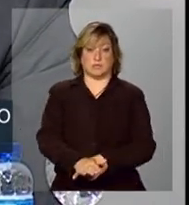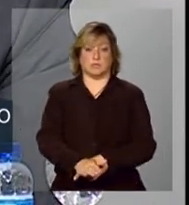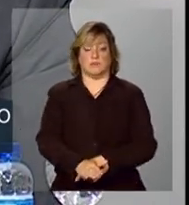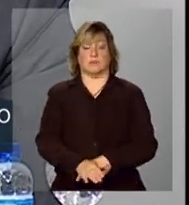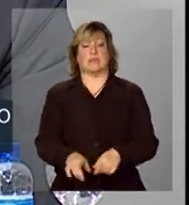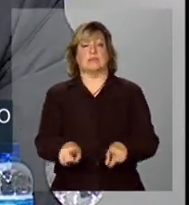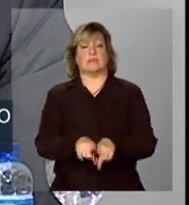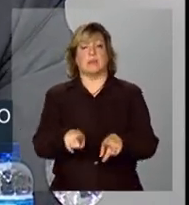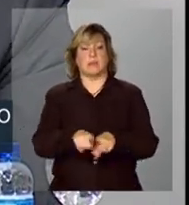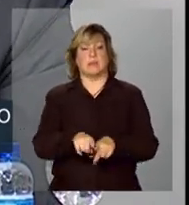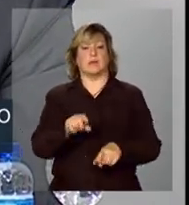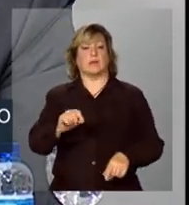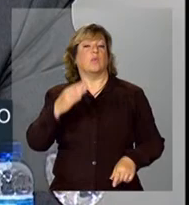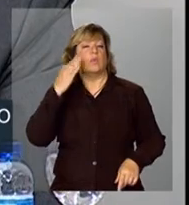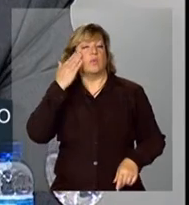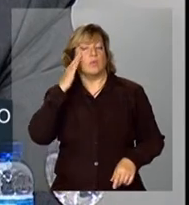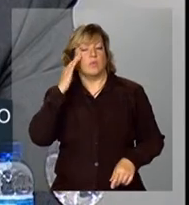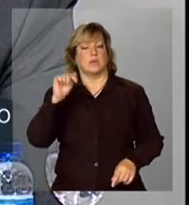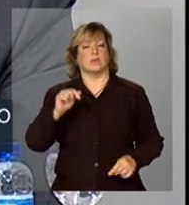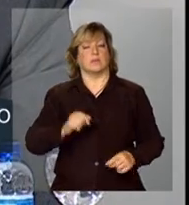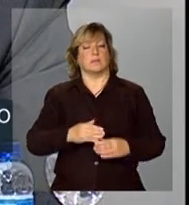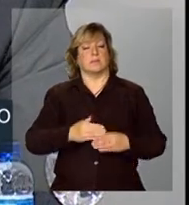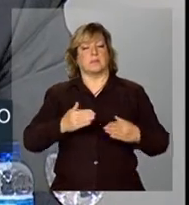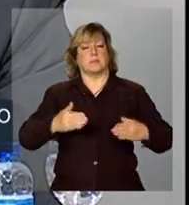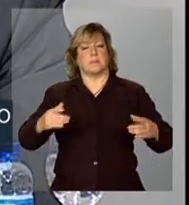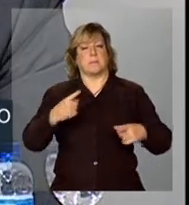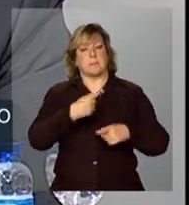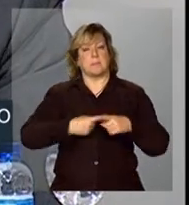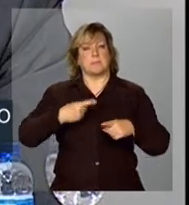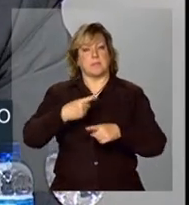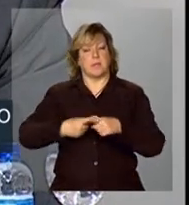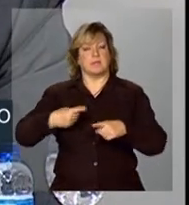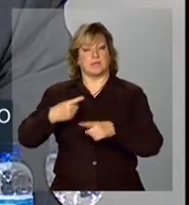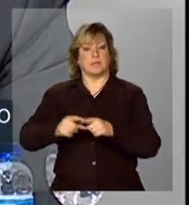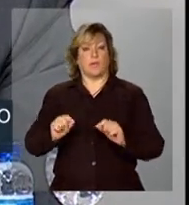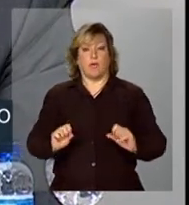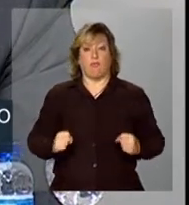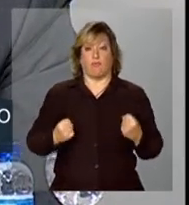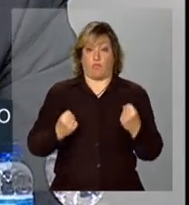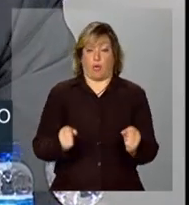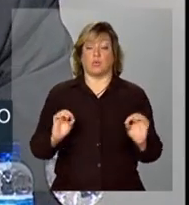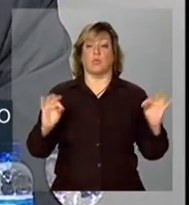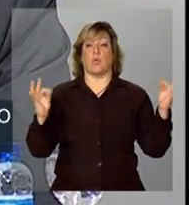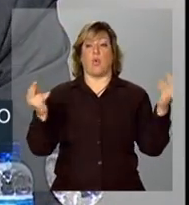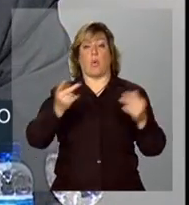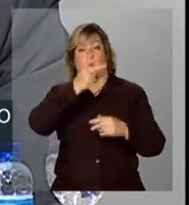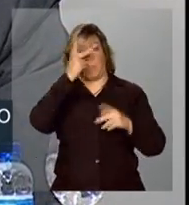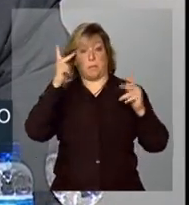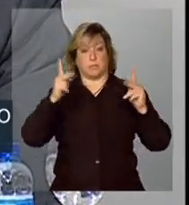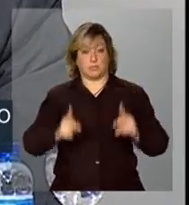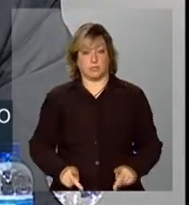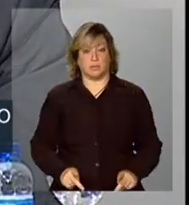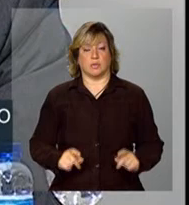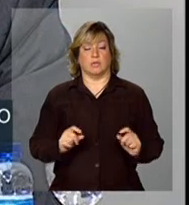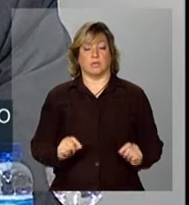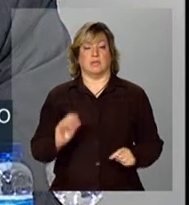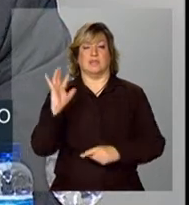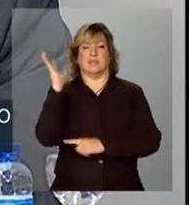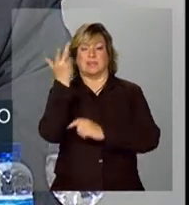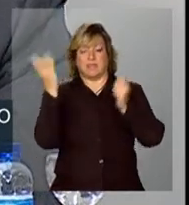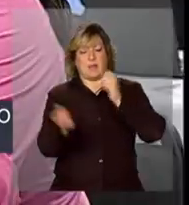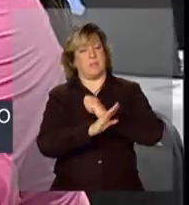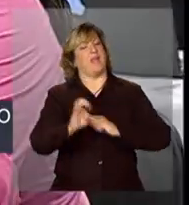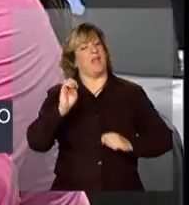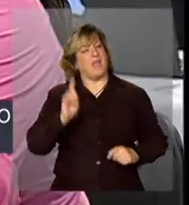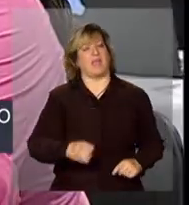e com a conscientização paulatina e forte de toda a população, de que desmatar é